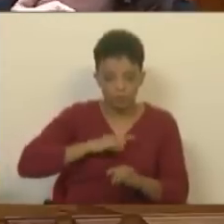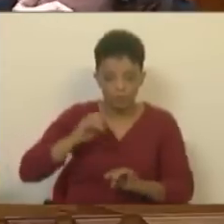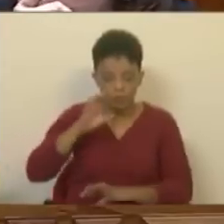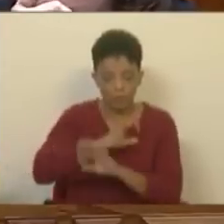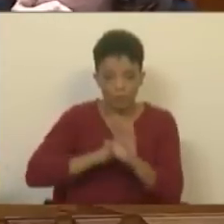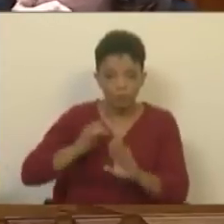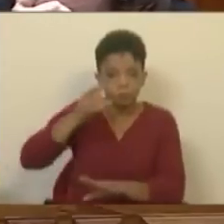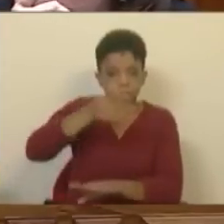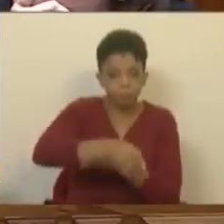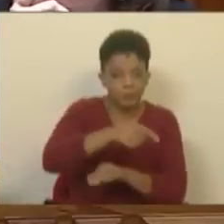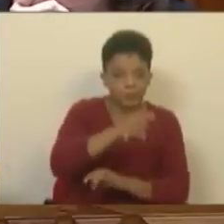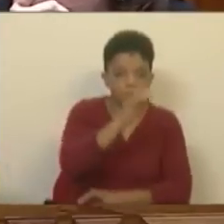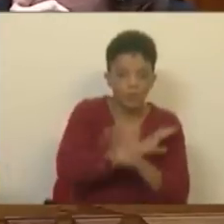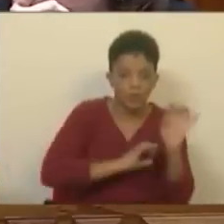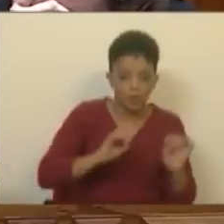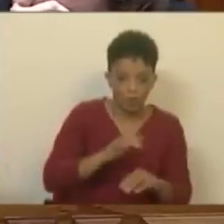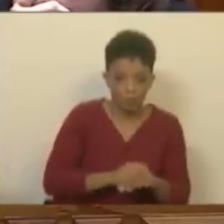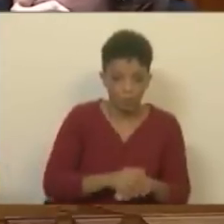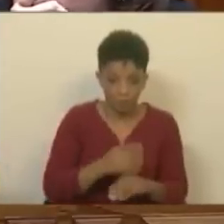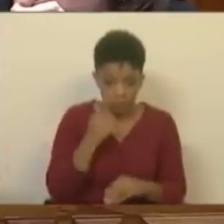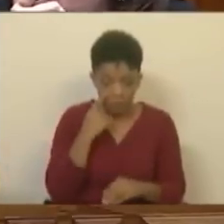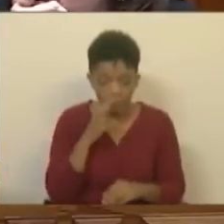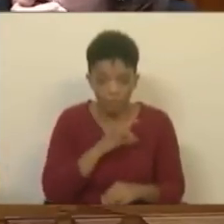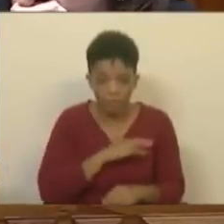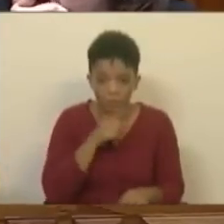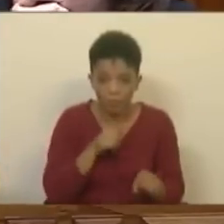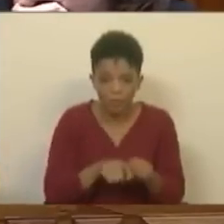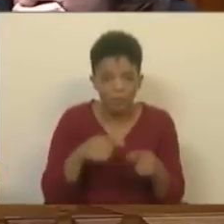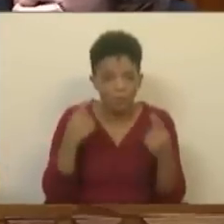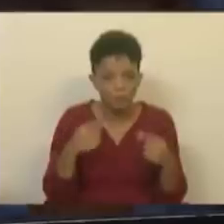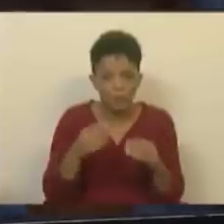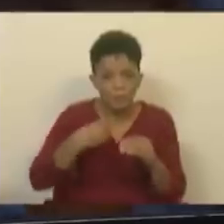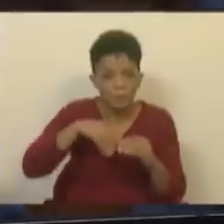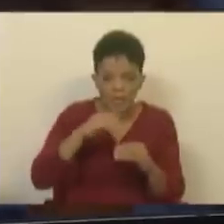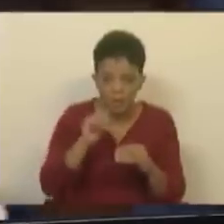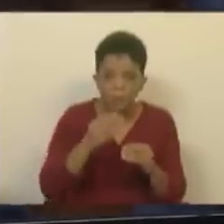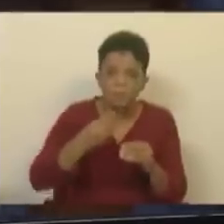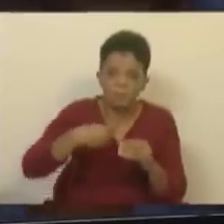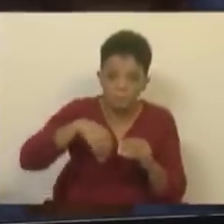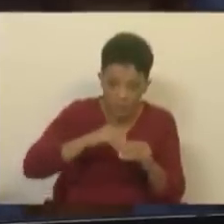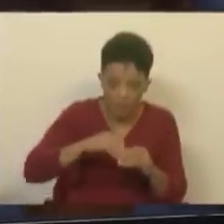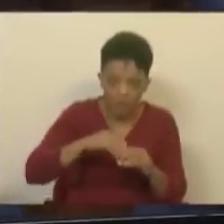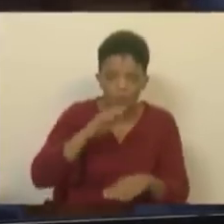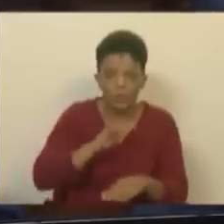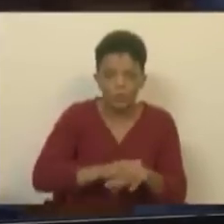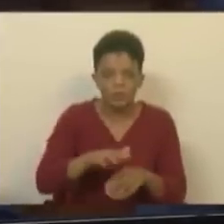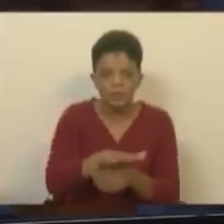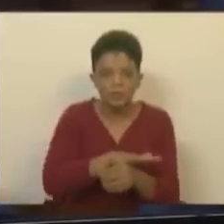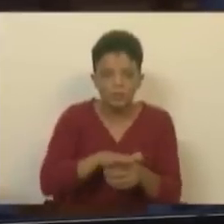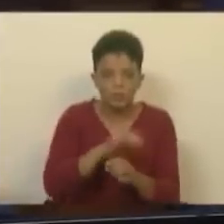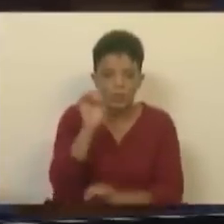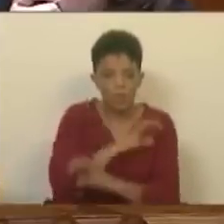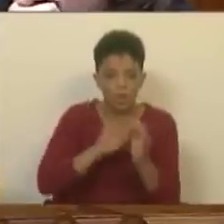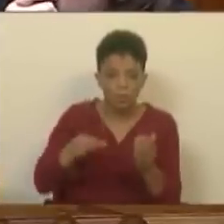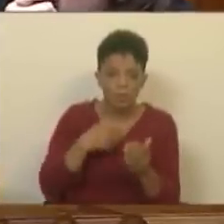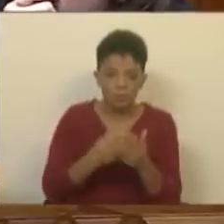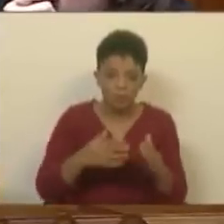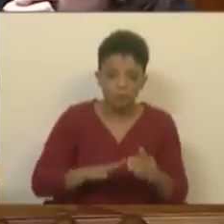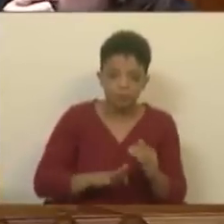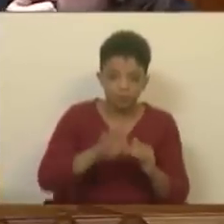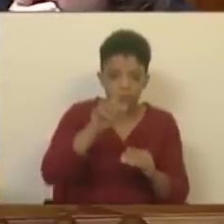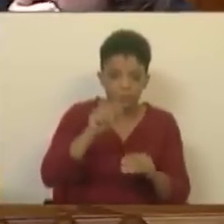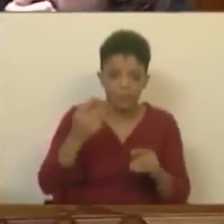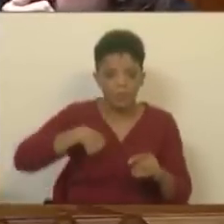da Média educação Europa aparecia portanto Deve ser não foi só temos crescido mais crescemos mais numa conjuntura em que a Europa estava a crescer